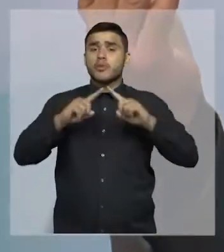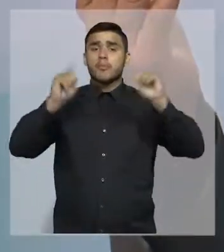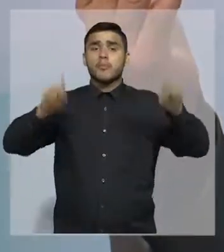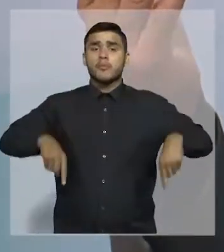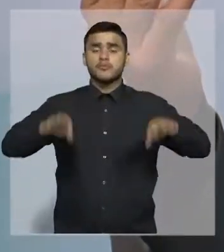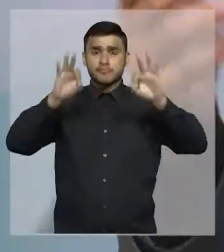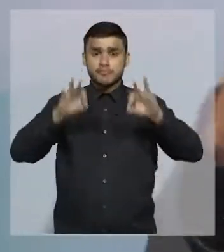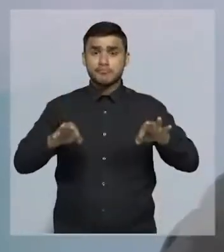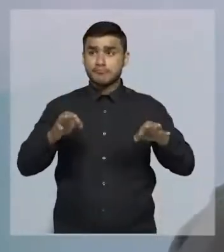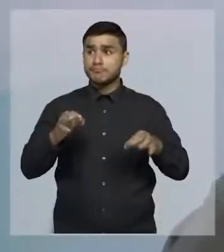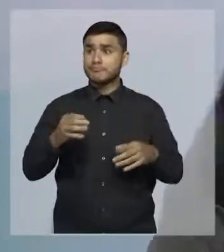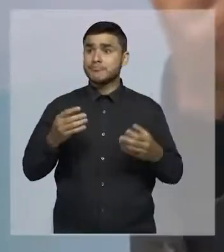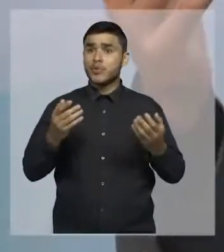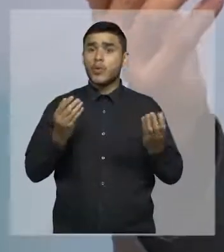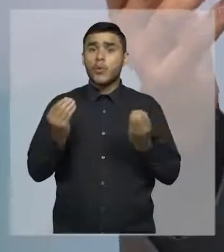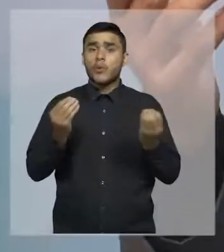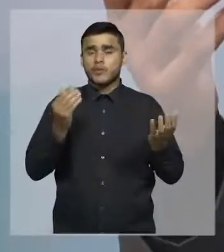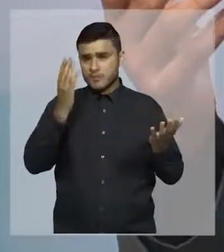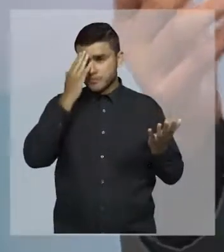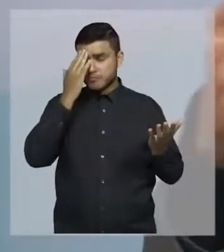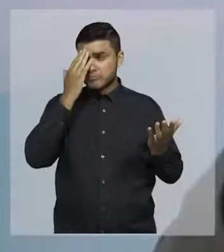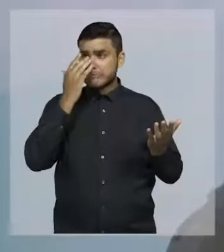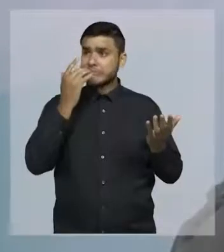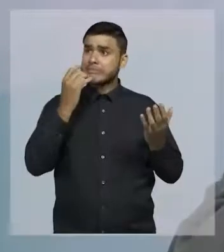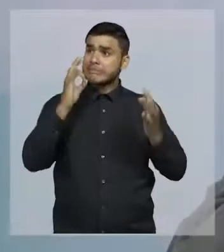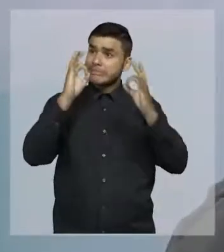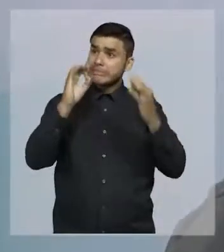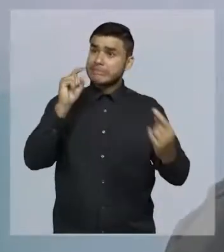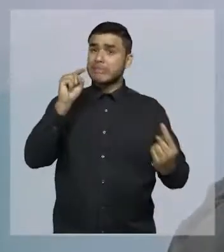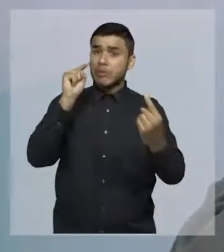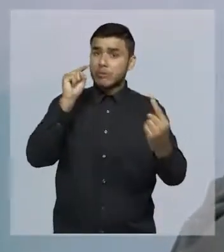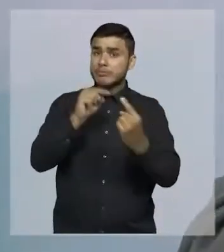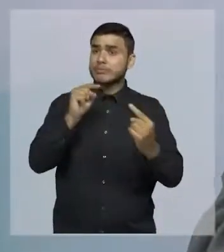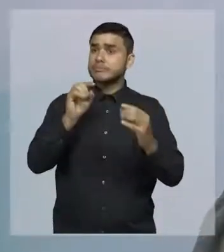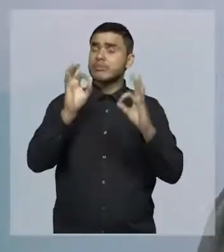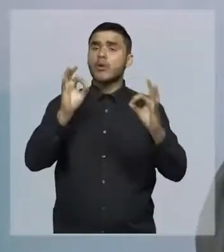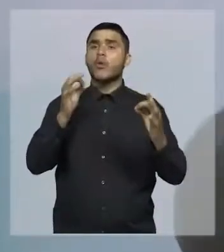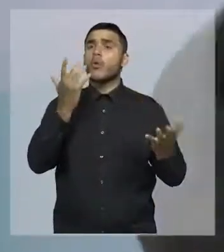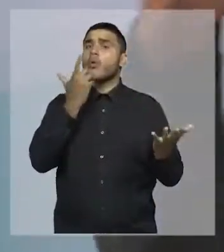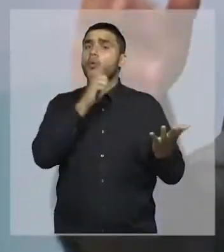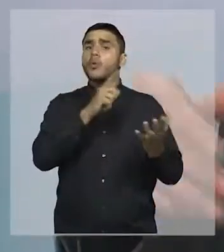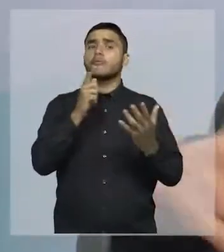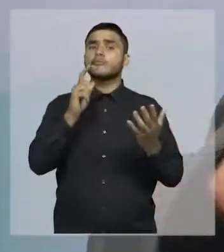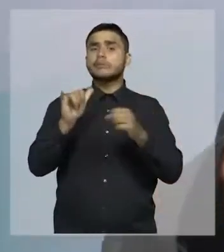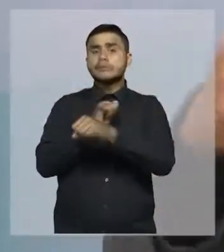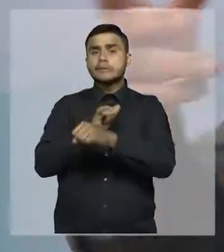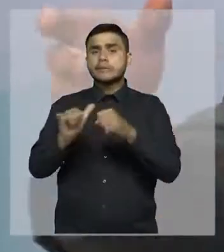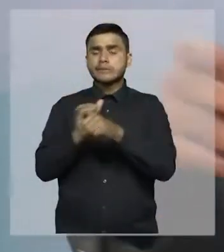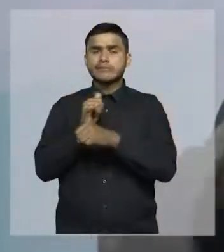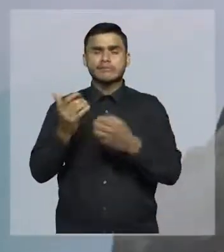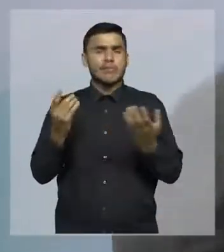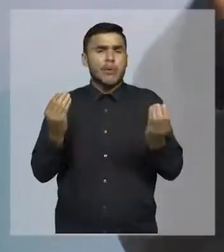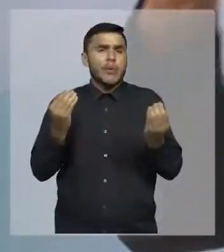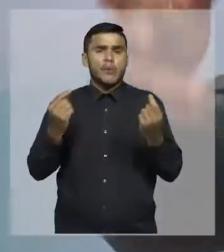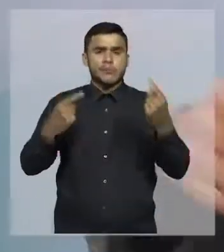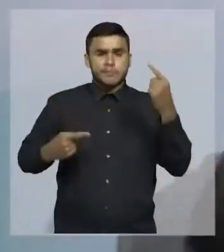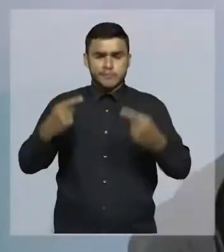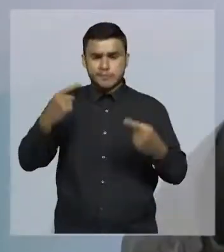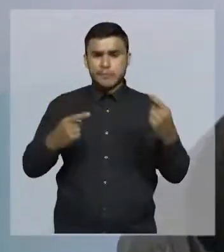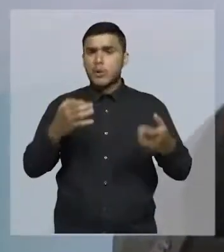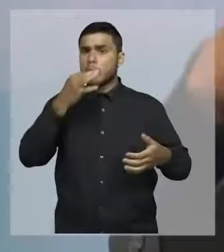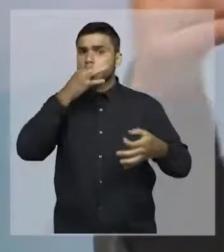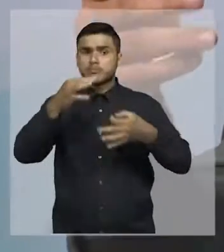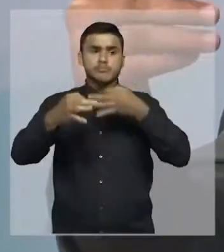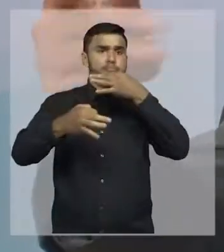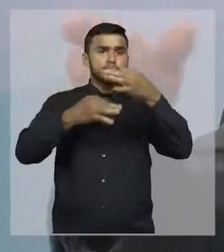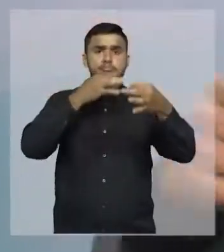futuro. Porque ele não apresenta absolutamente nada, né? Quer dizer, todas as políticas são descalabros, quer dizer, são opiniões, né?